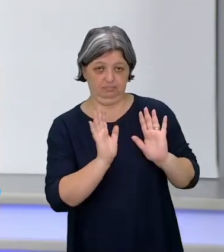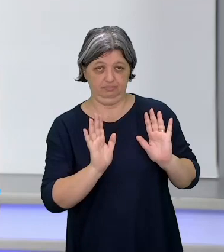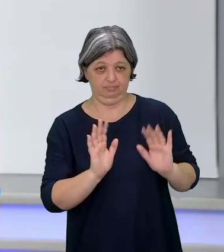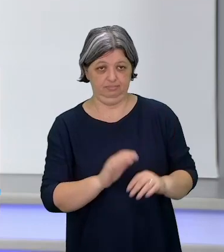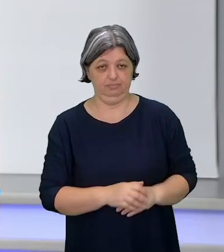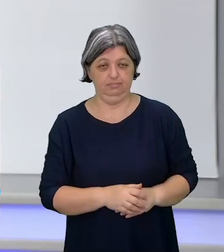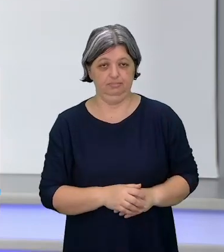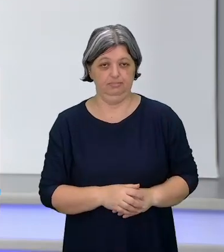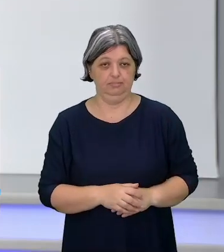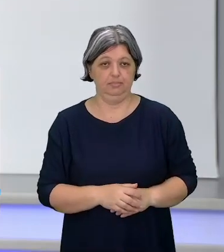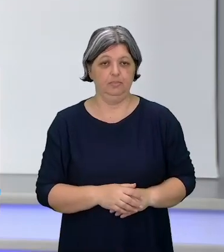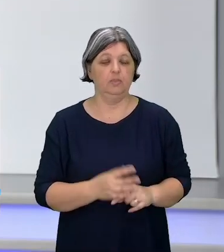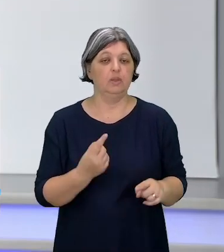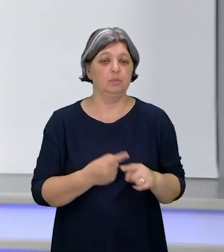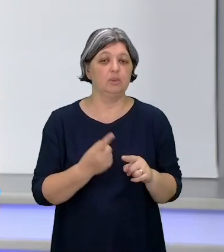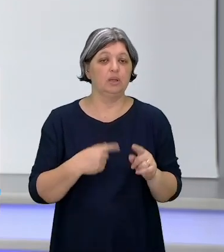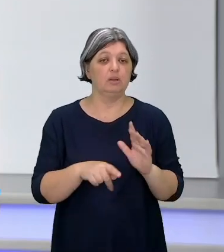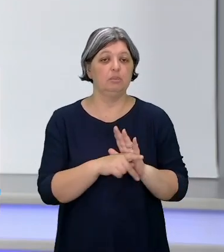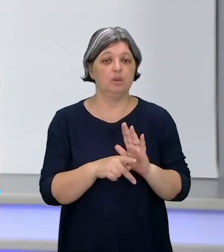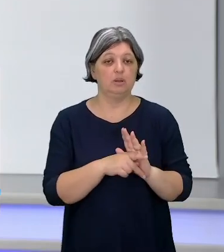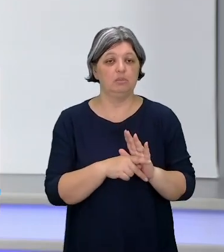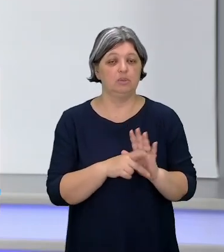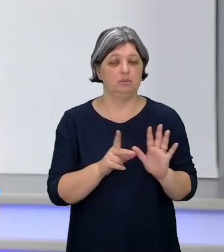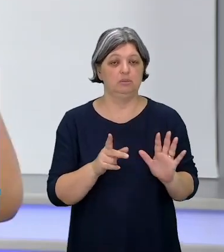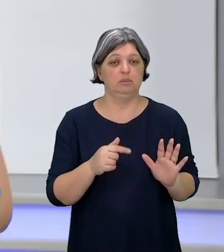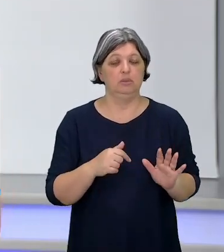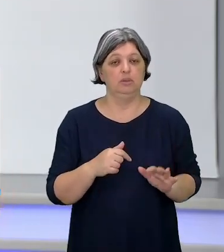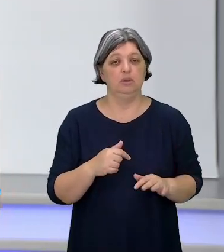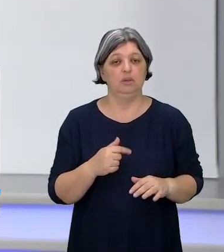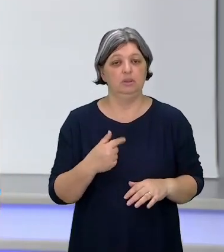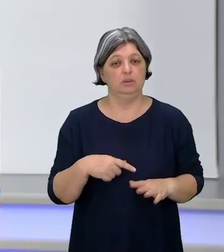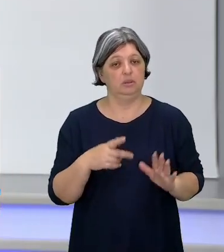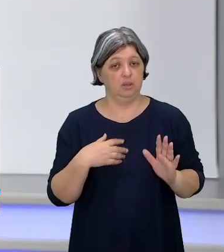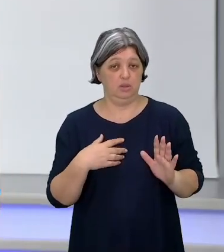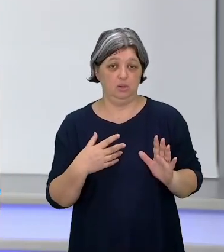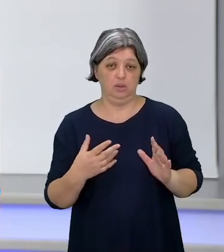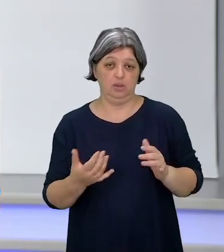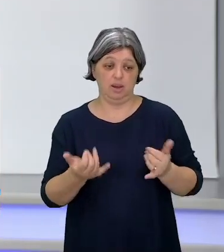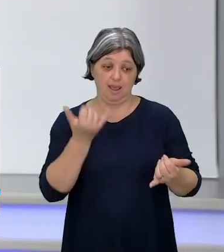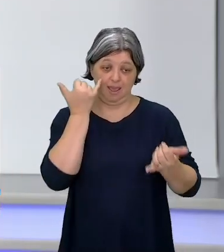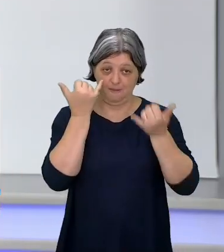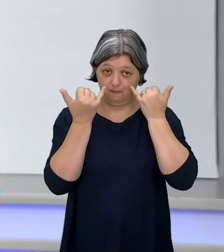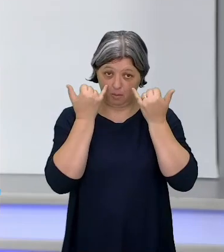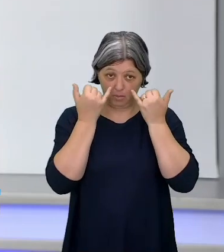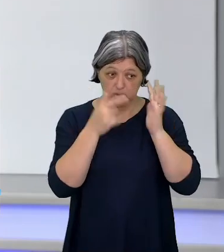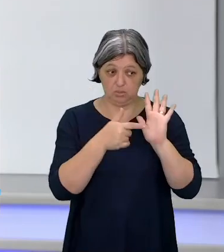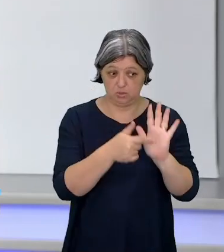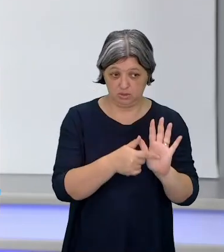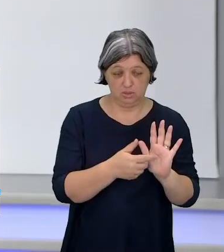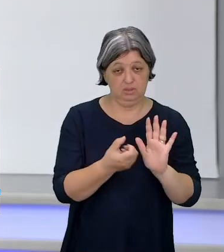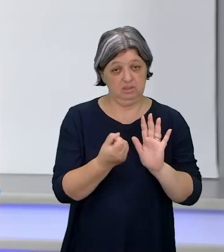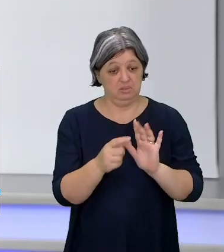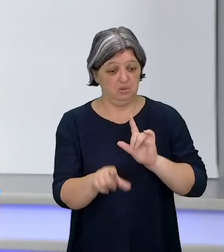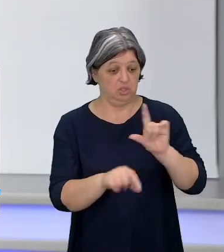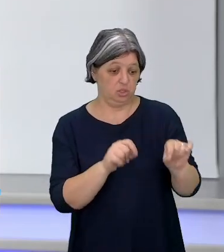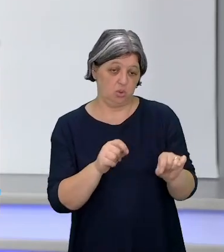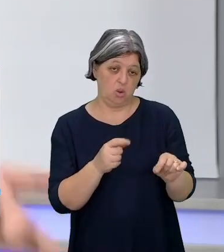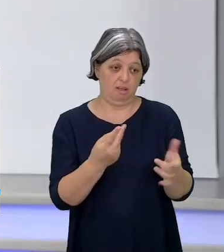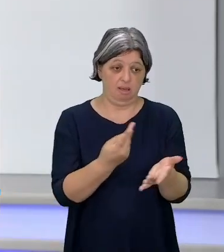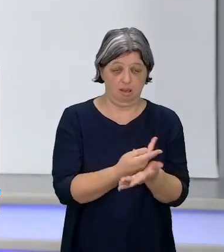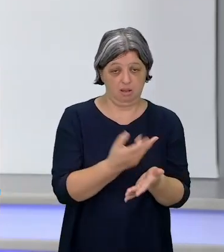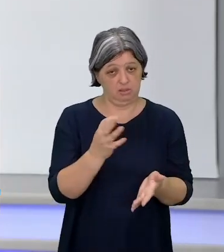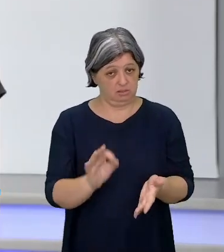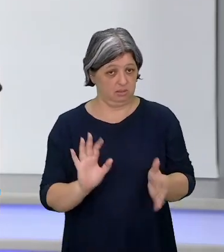é uma maneira de justamente colocar você de que tipo, olha, eu tô te dando as informações, se você quer estar errado, a escolha é sua.